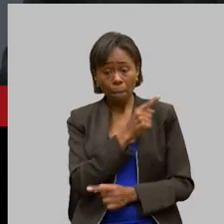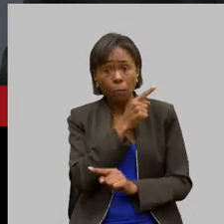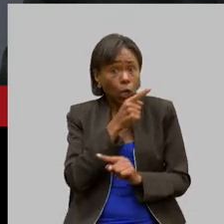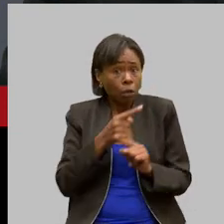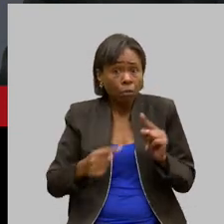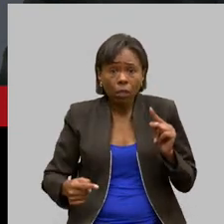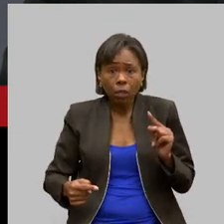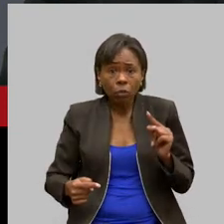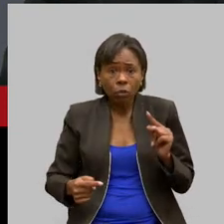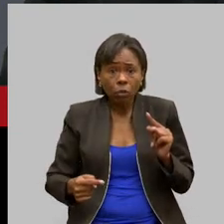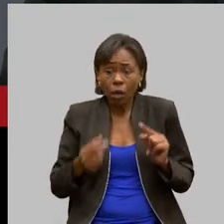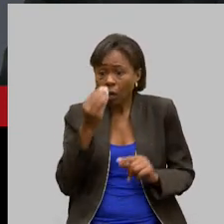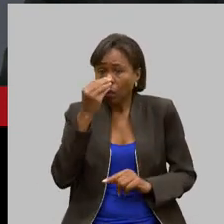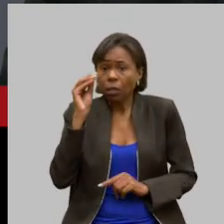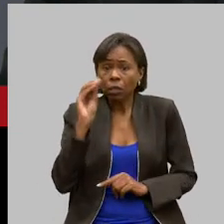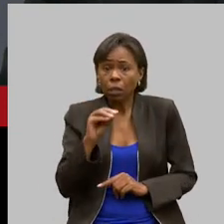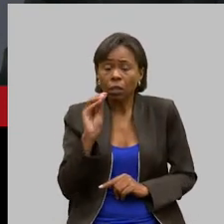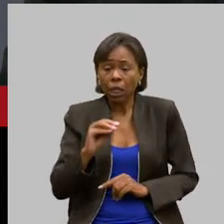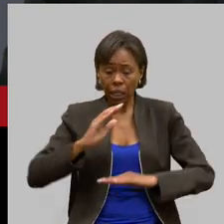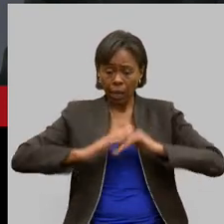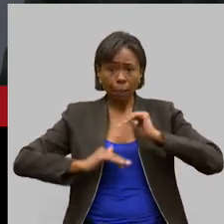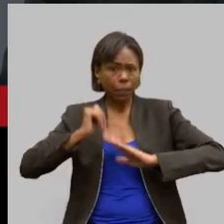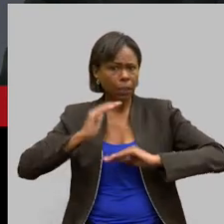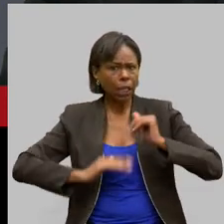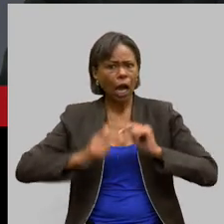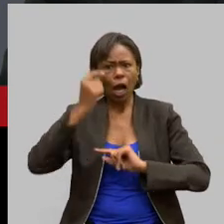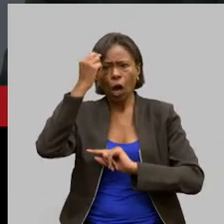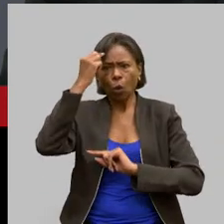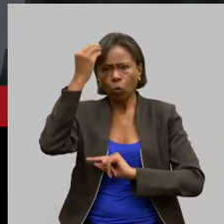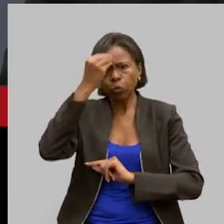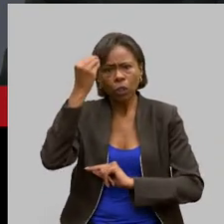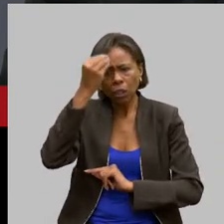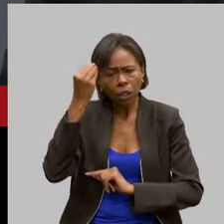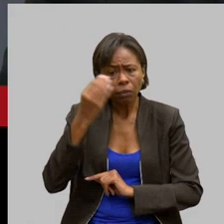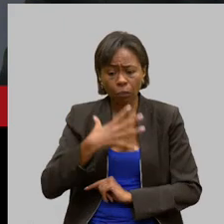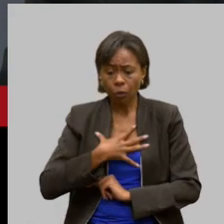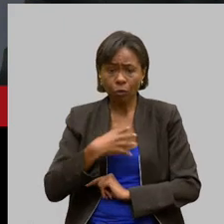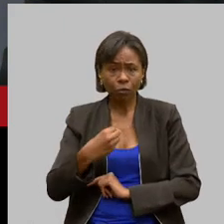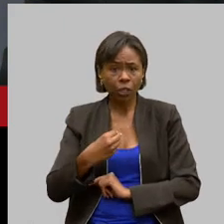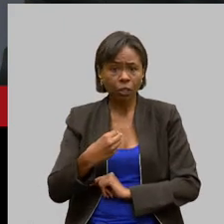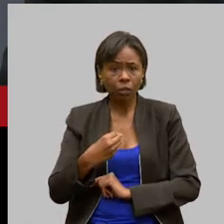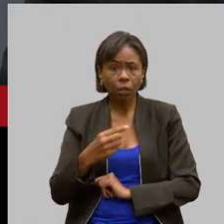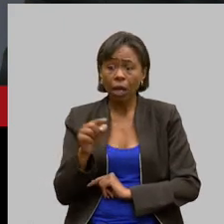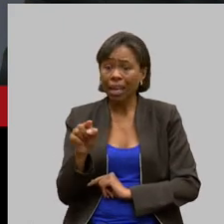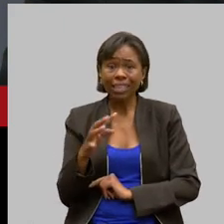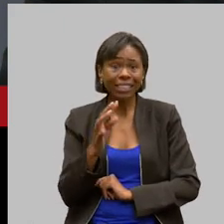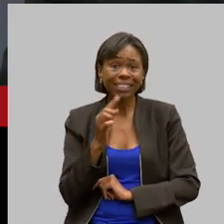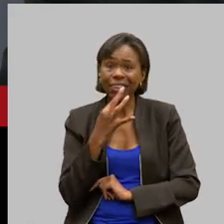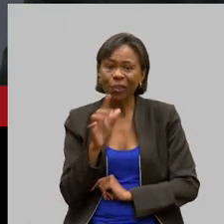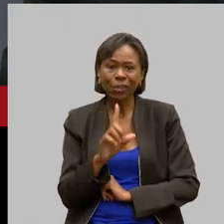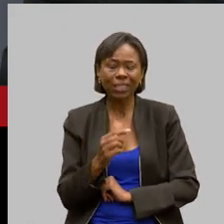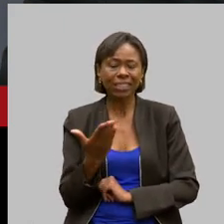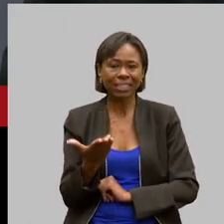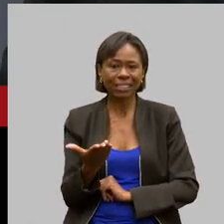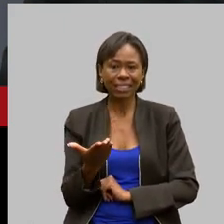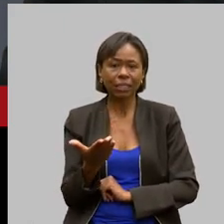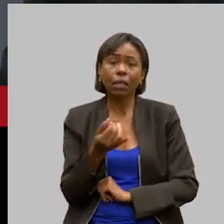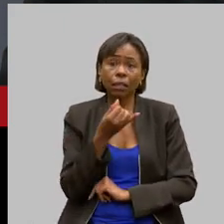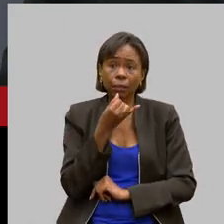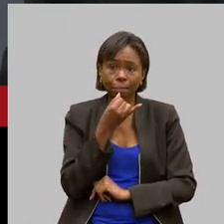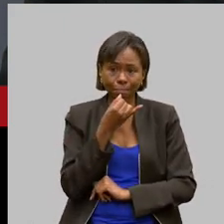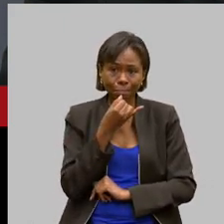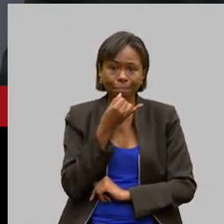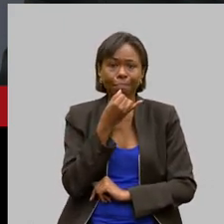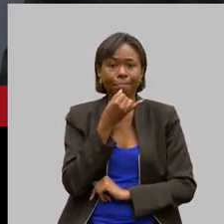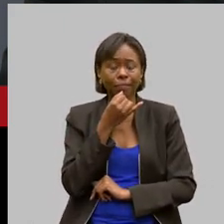e capacidade cognitiva do meu filho sem nenhum contato isso é muito triste e a gente vê que isso é